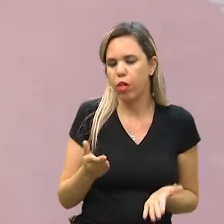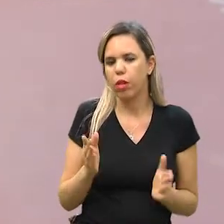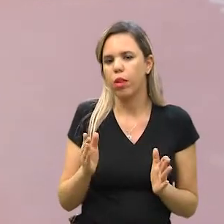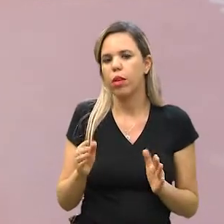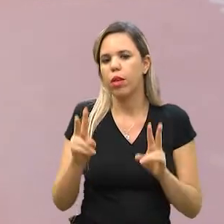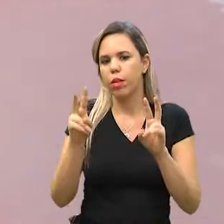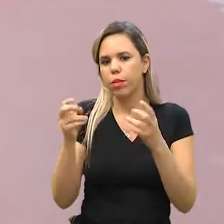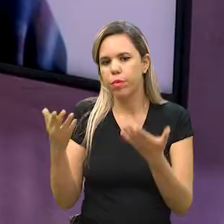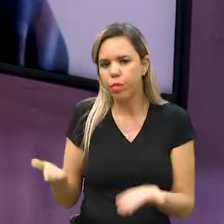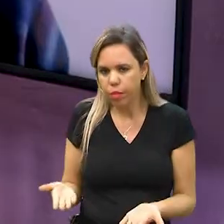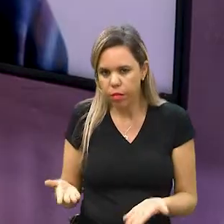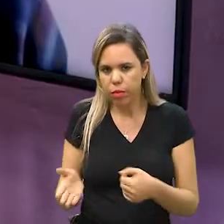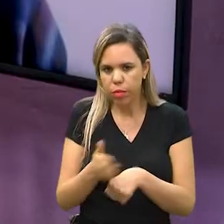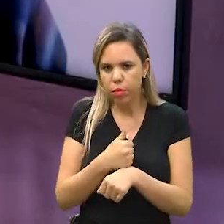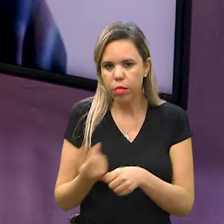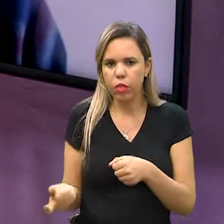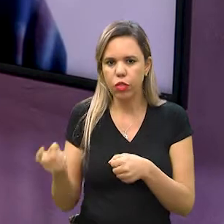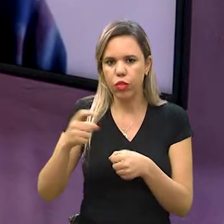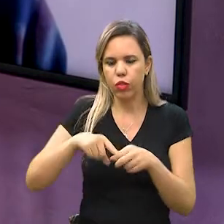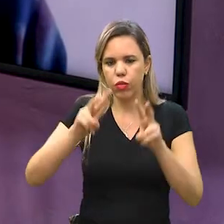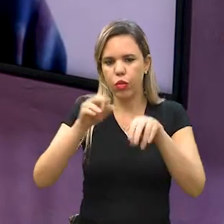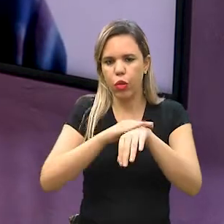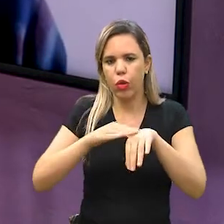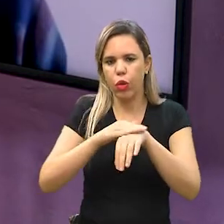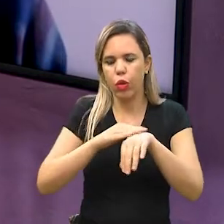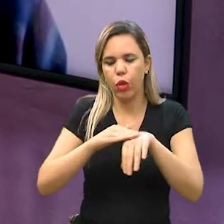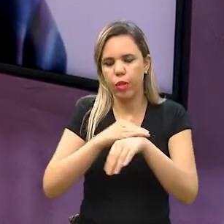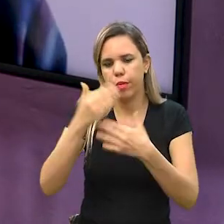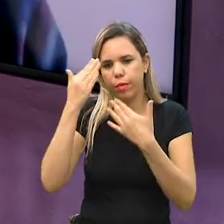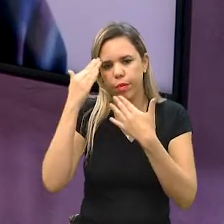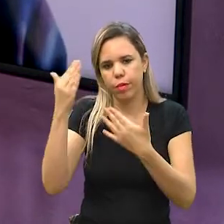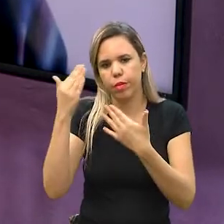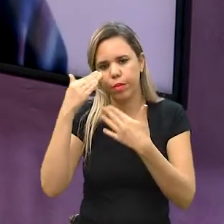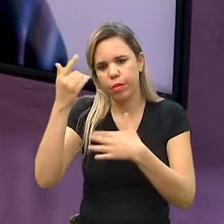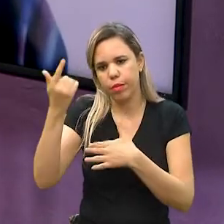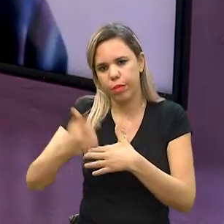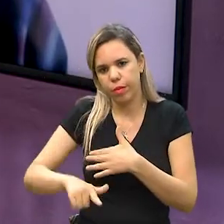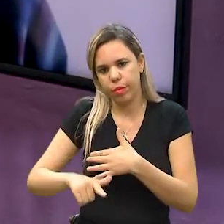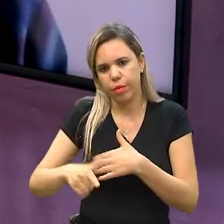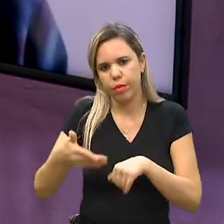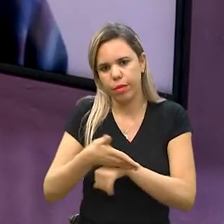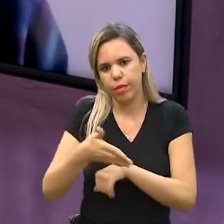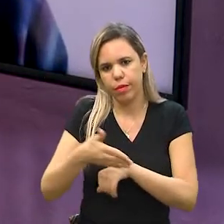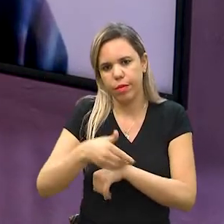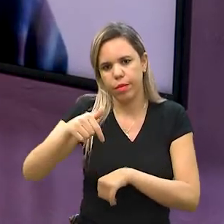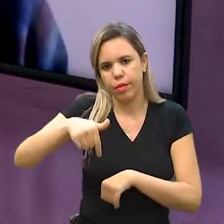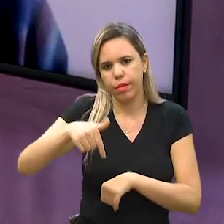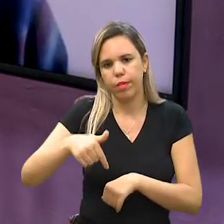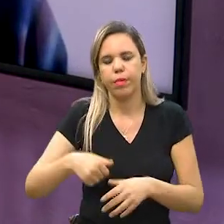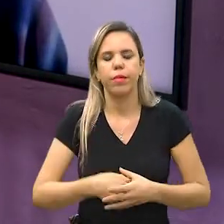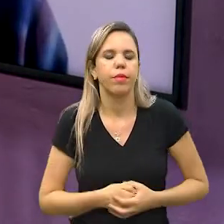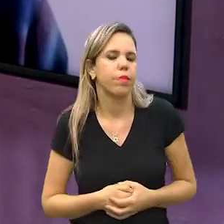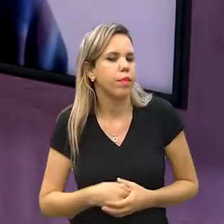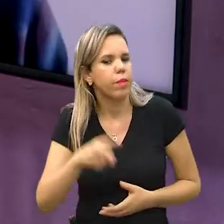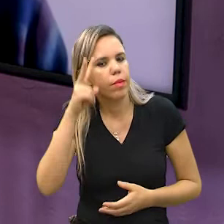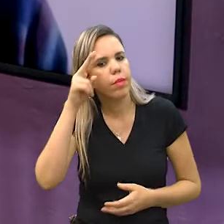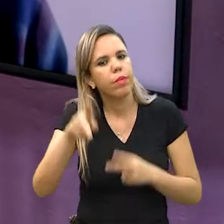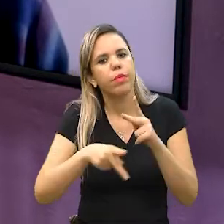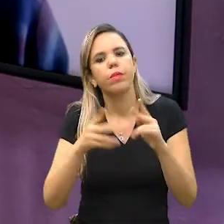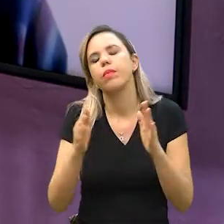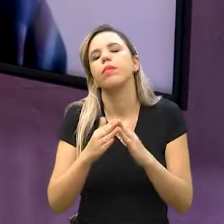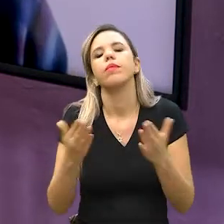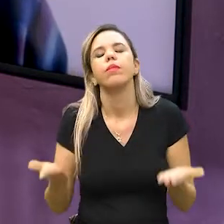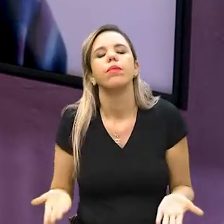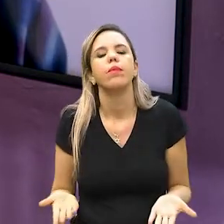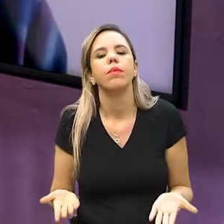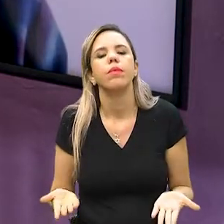hoje é dedicado a esse tema. Doutor, antes da gente voltar a conversar, quero agradecer mais uma vez a sua participação aqui. Lembrando o